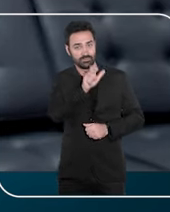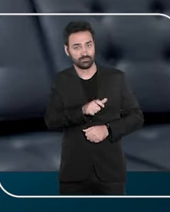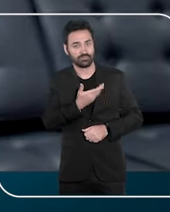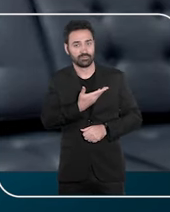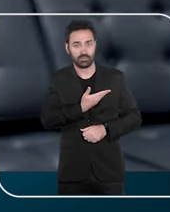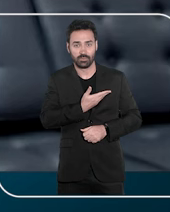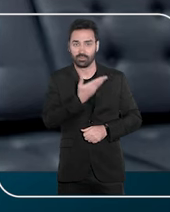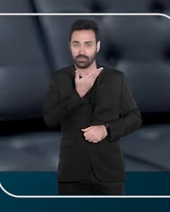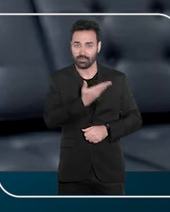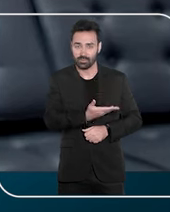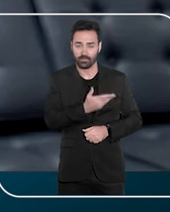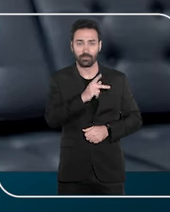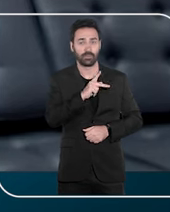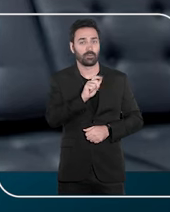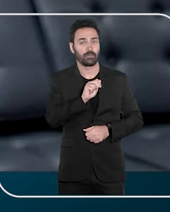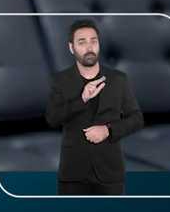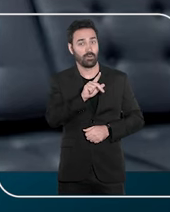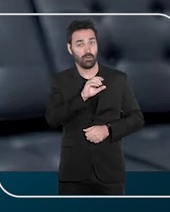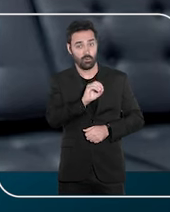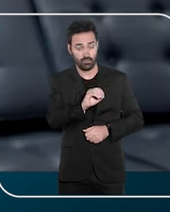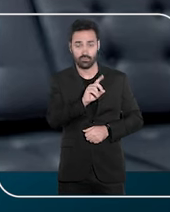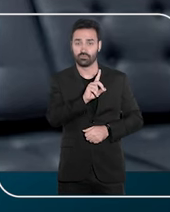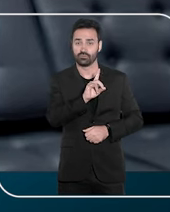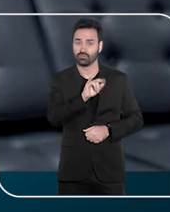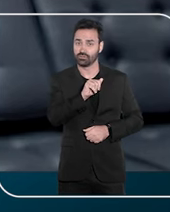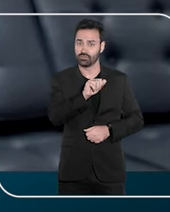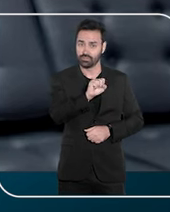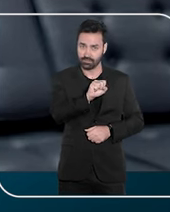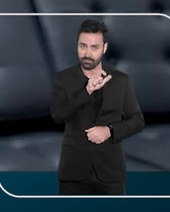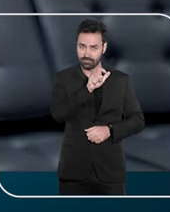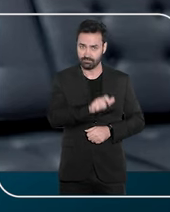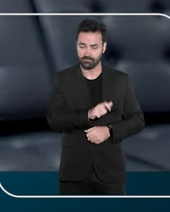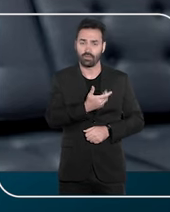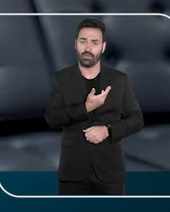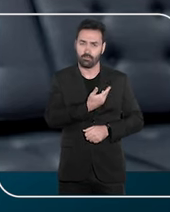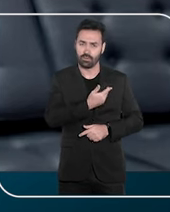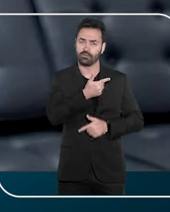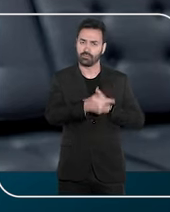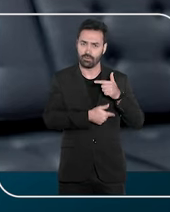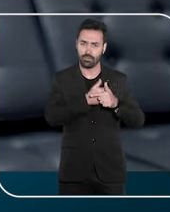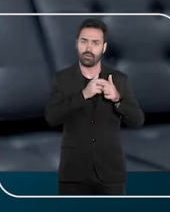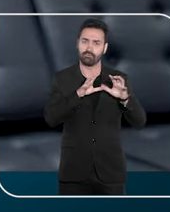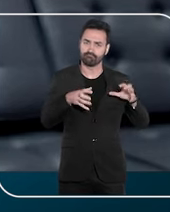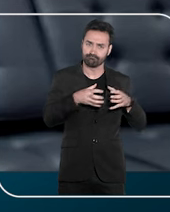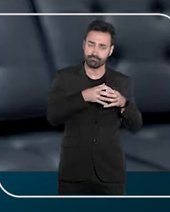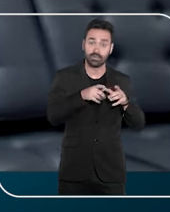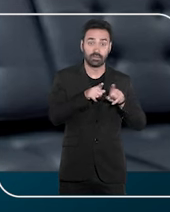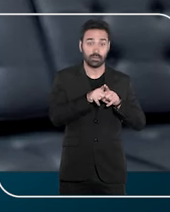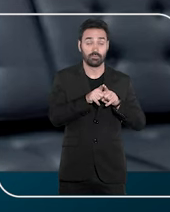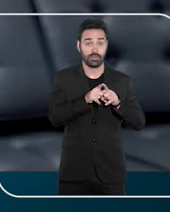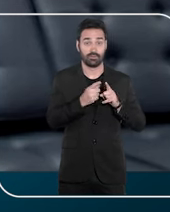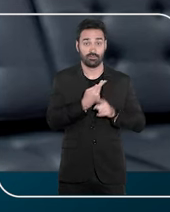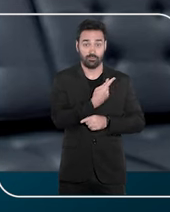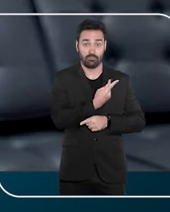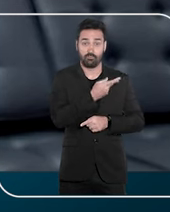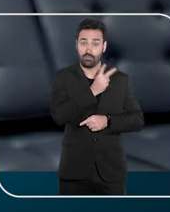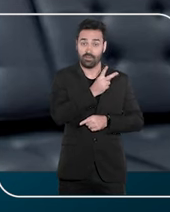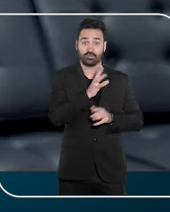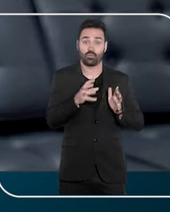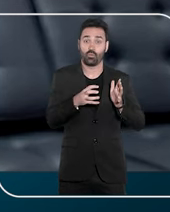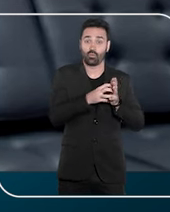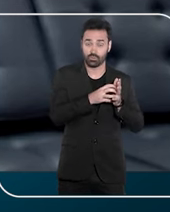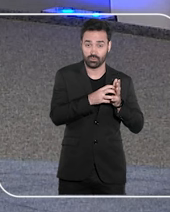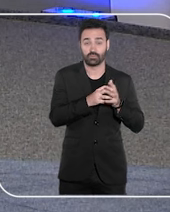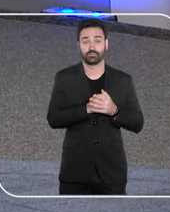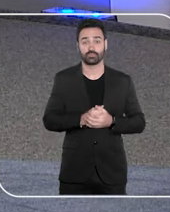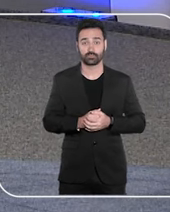amigo Paulo Dias Moura Ribeiro, colega de comissão também, colega de concurso. Nós brincamos